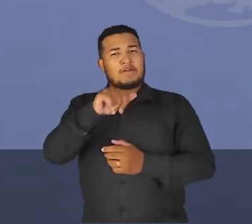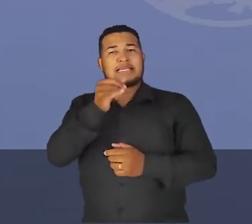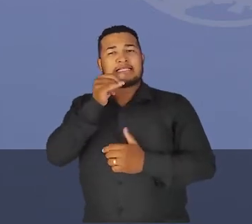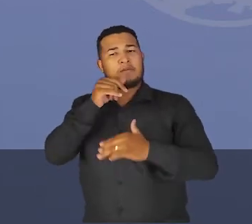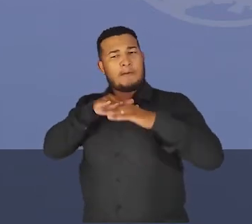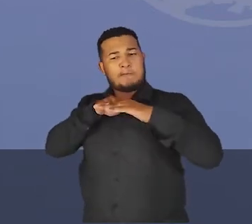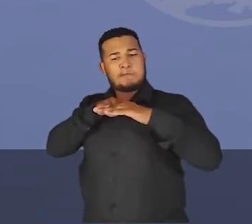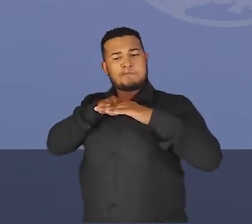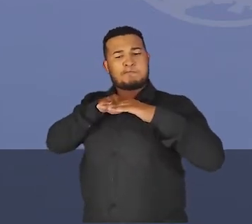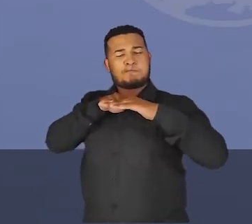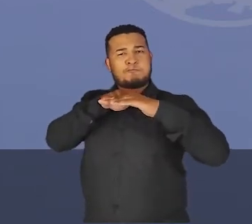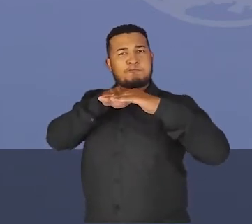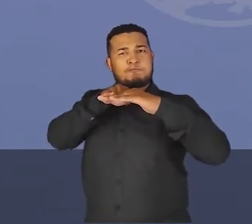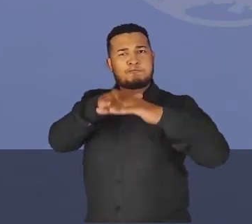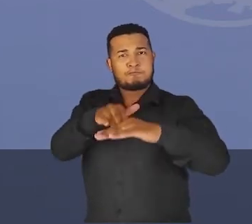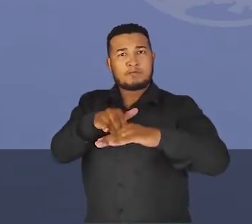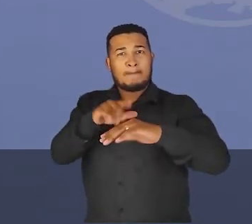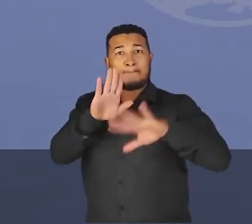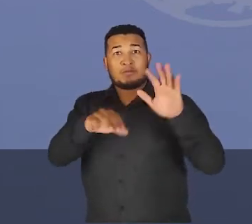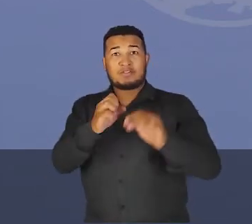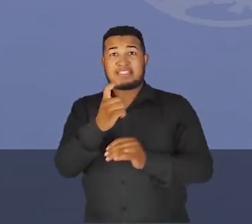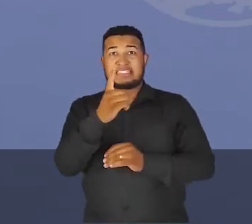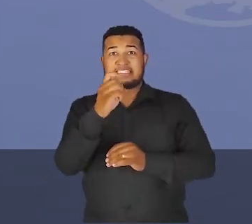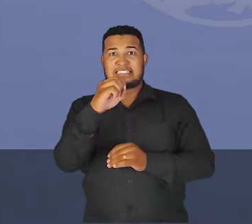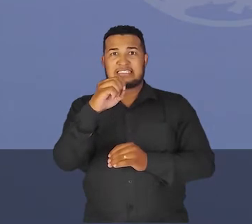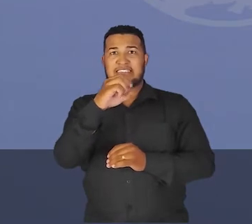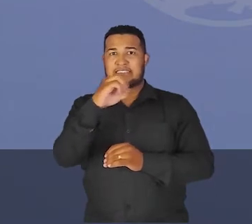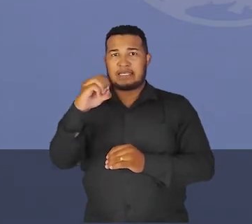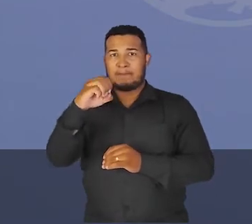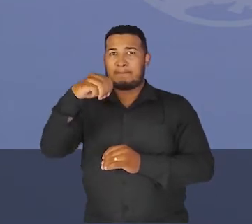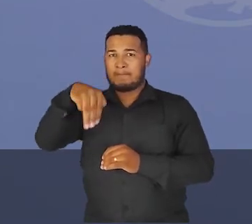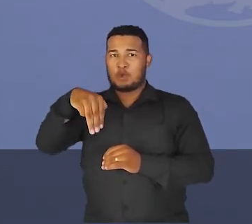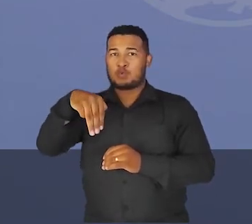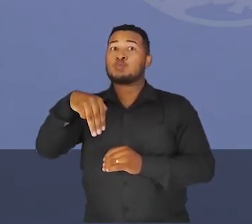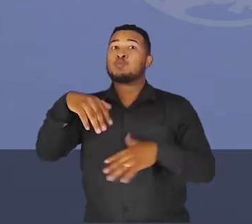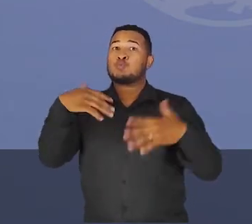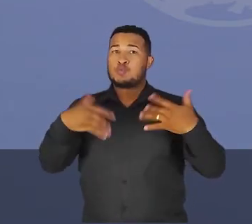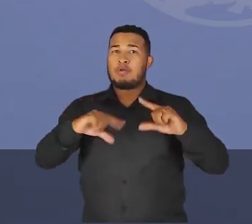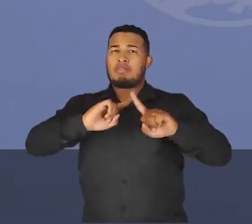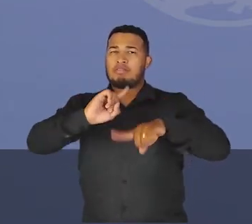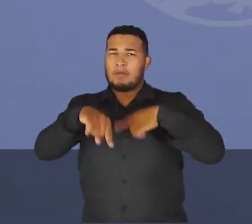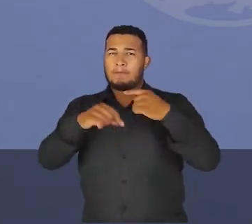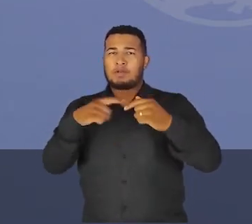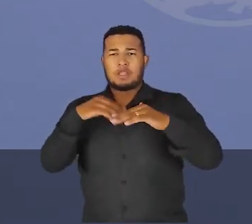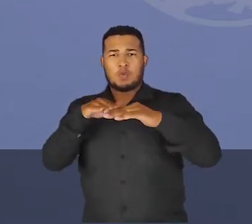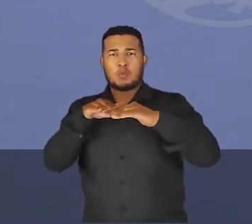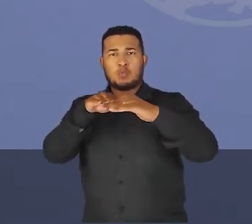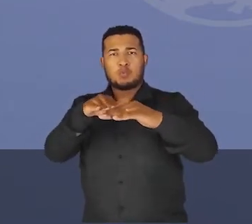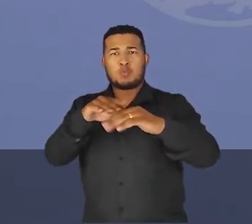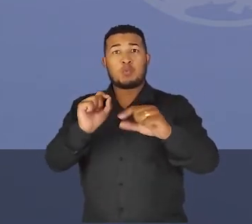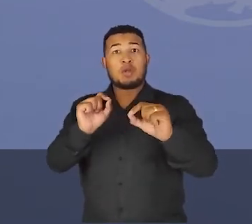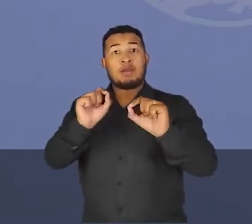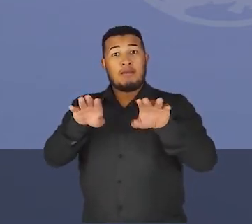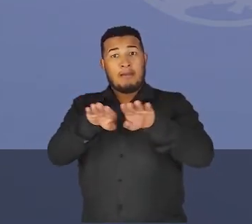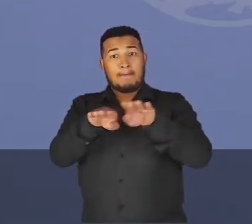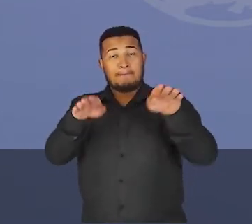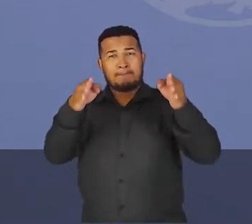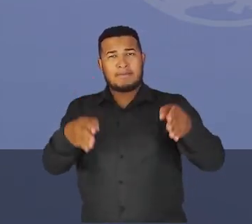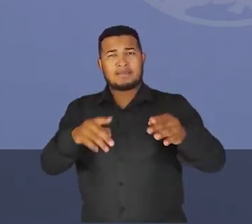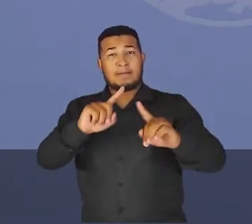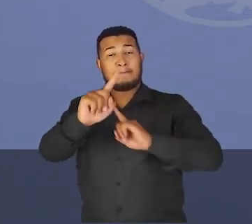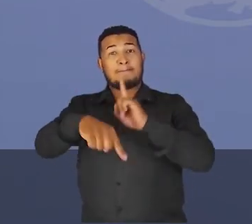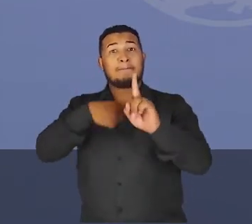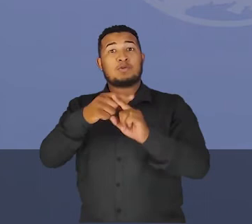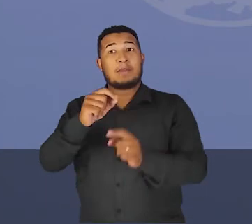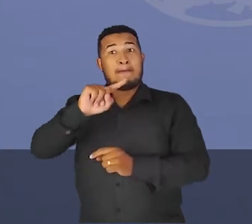essa mesa a uma distância de 100 metros e depois você vai empurrar esta mesa a uma